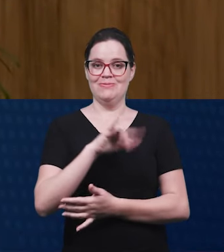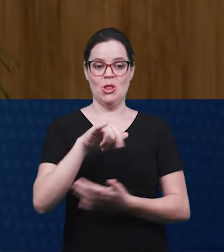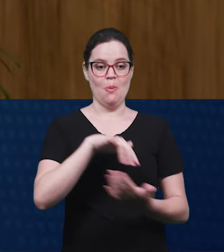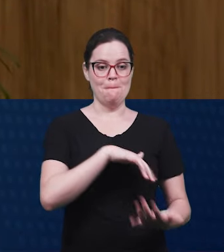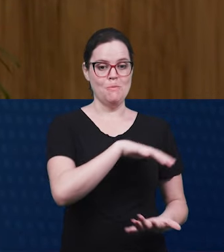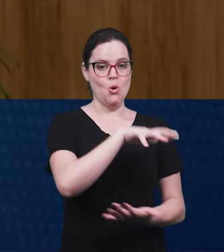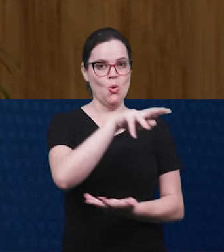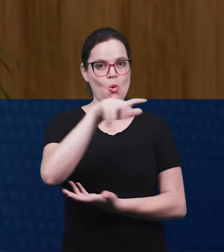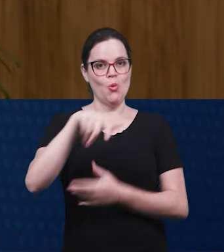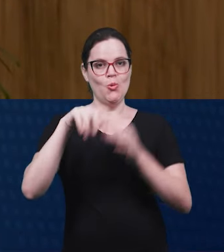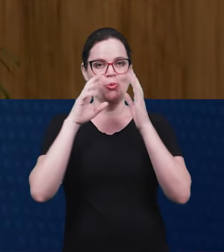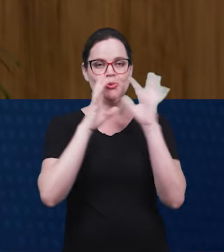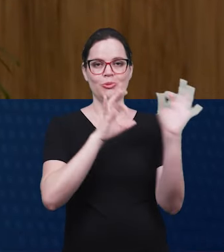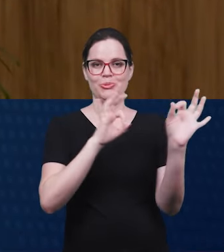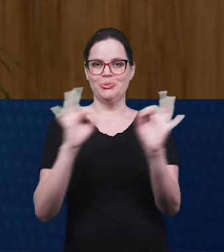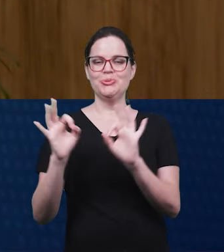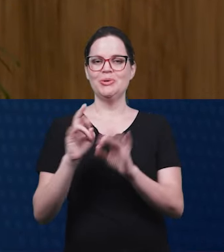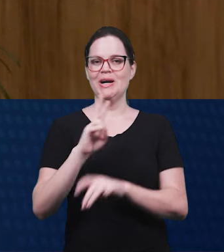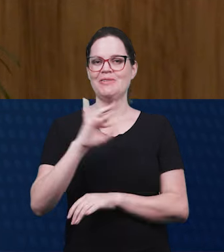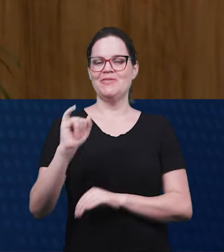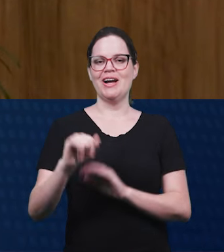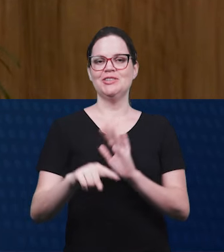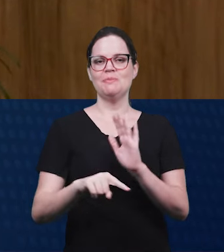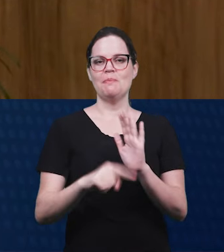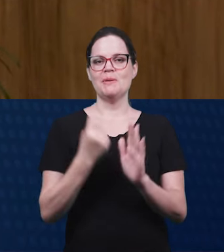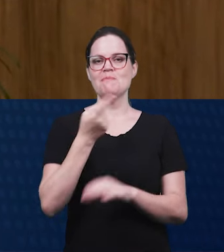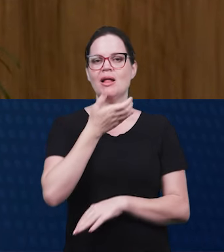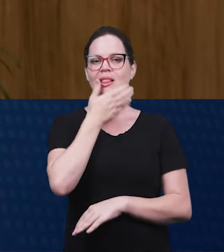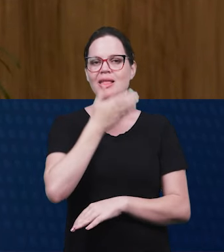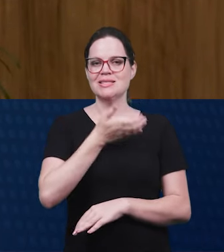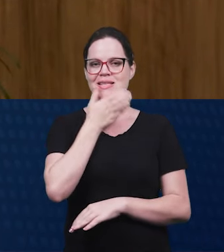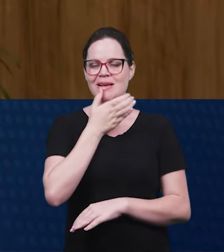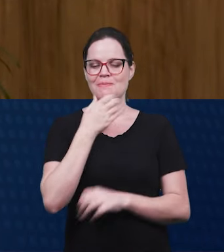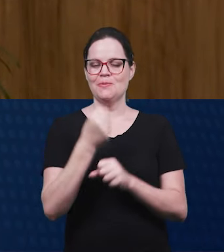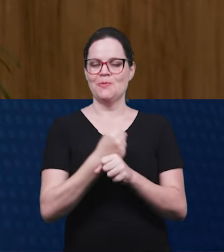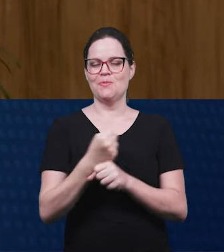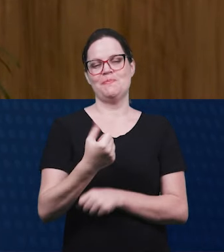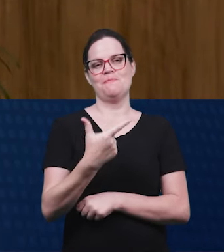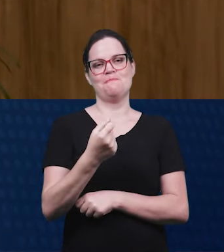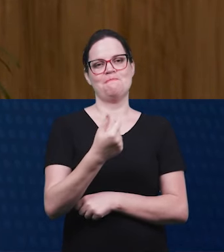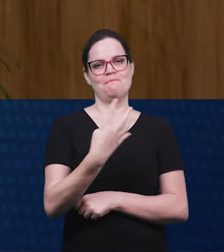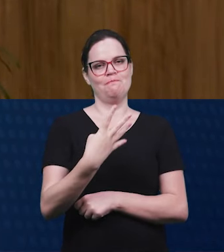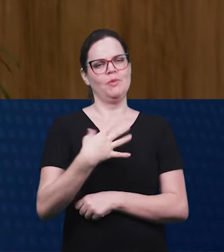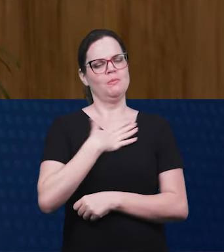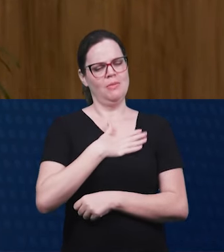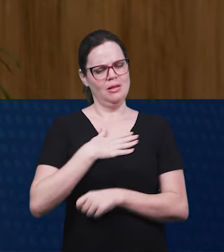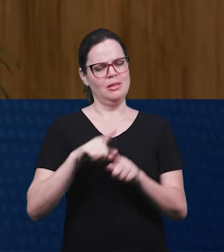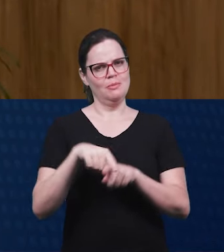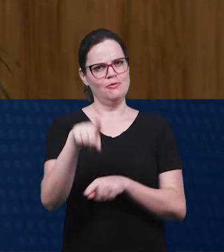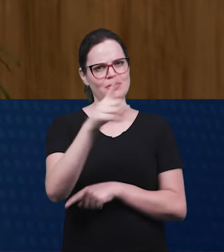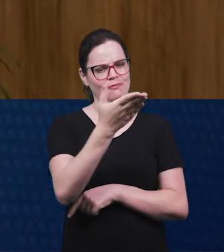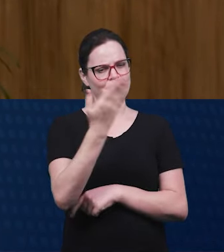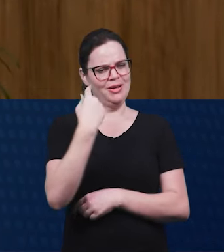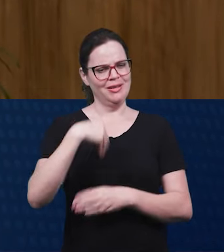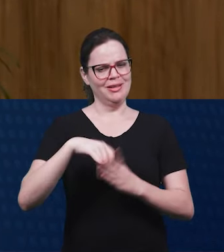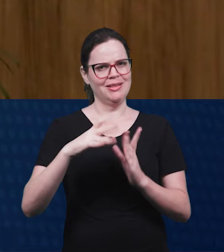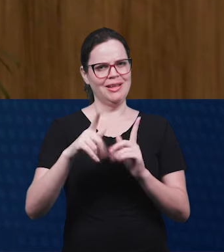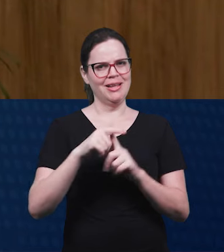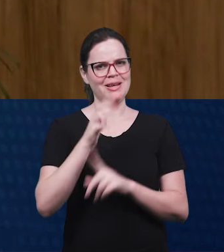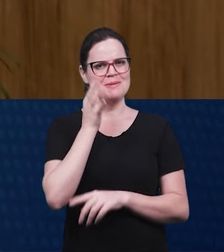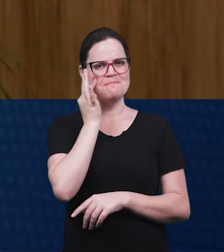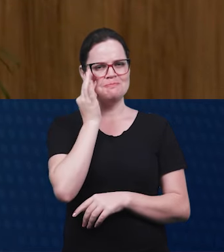que será o Trombetas e Festas, que será realizado no dia 1 de dezembro deste ano. E será um prazer ter você em uma de nossas